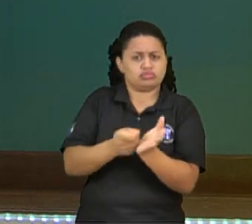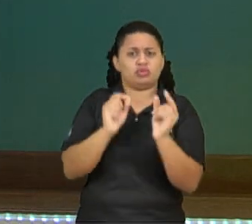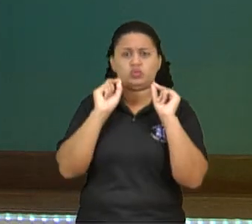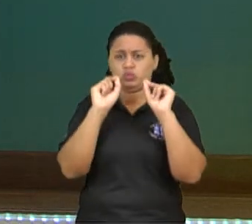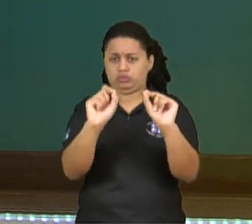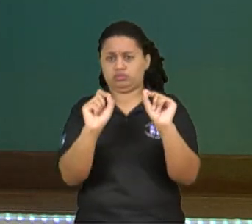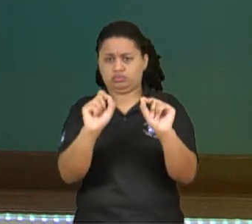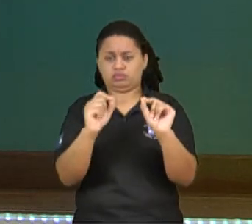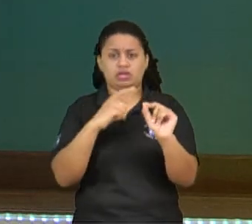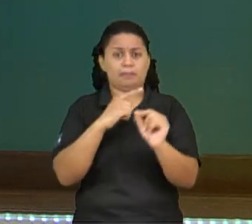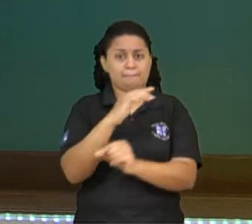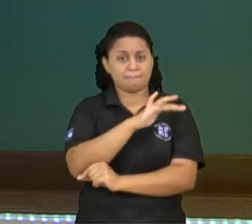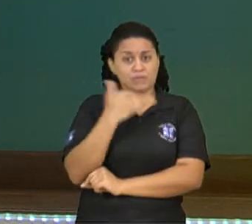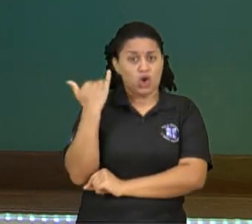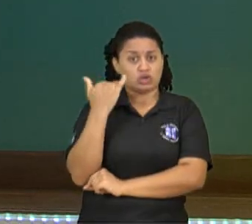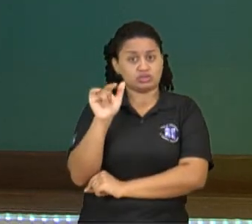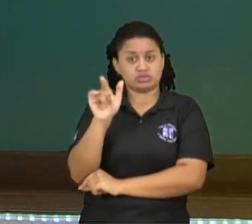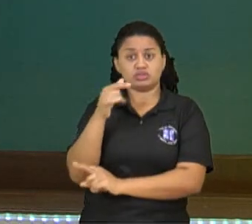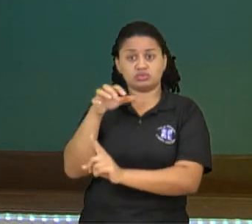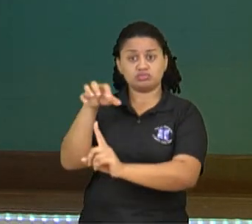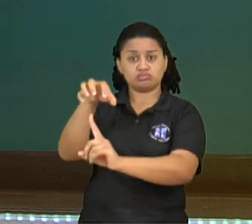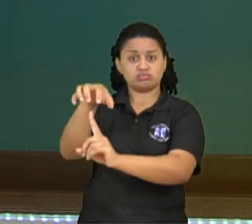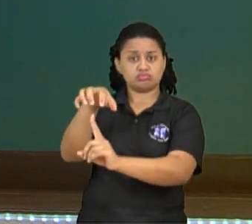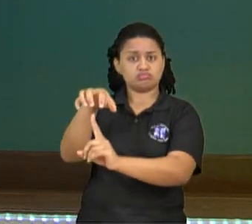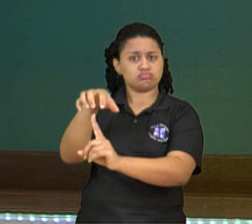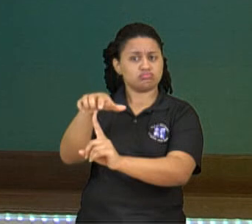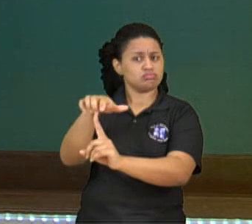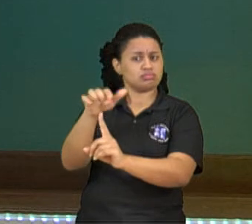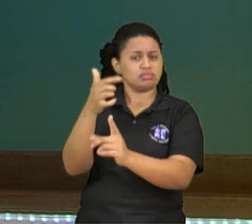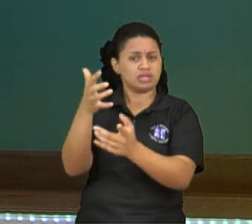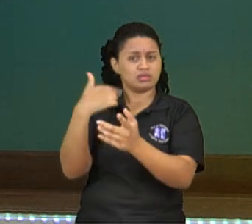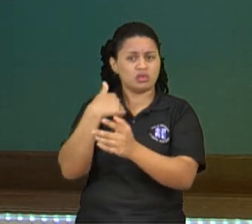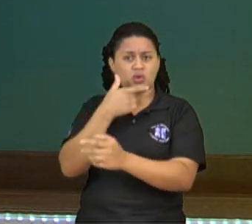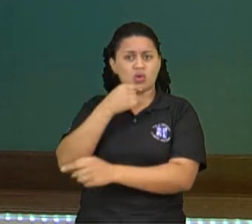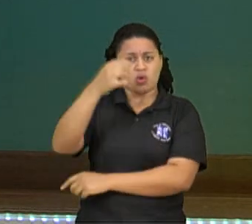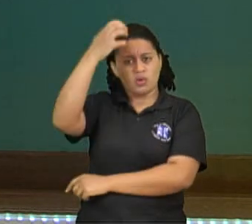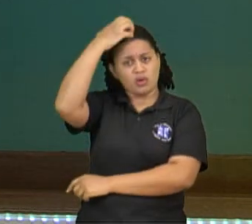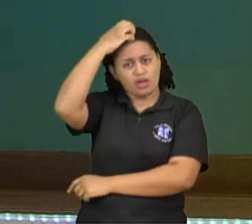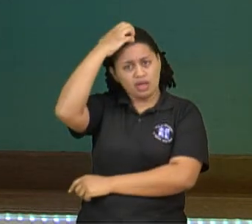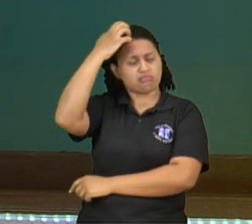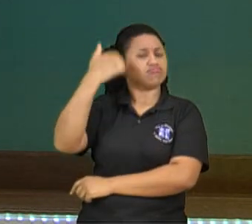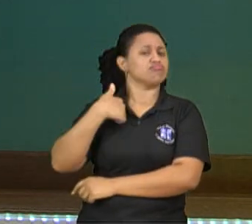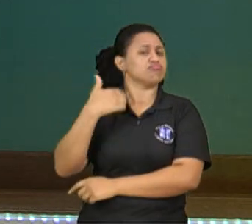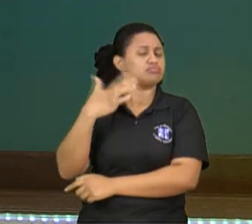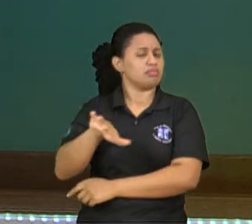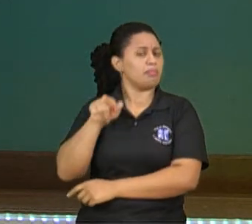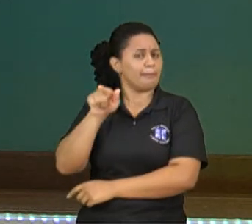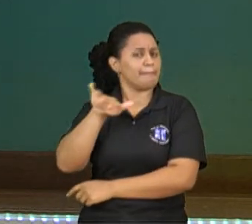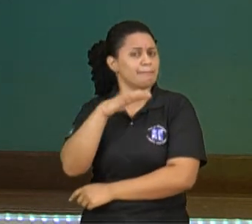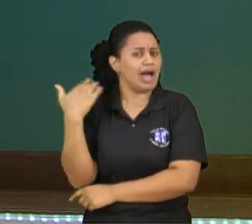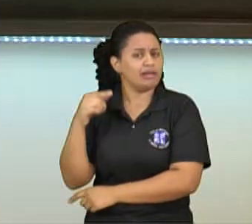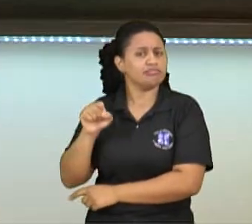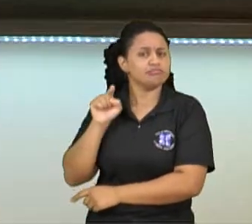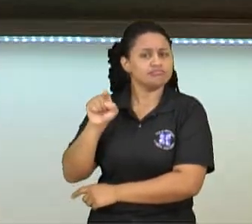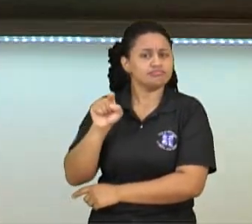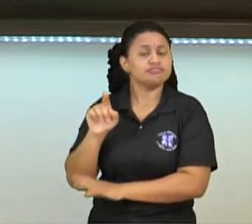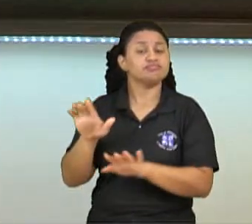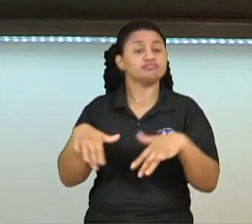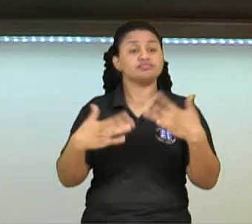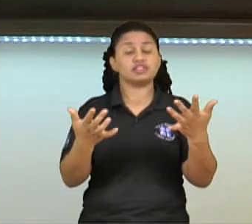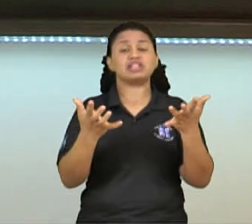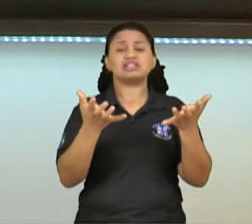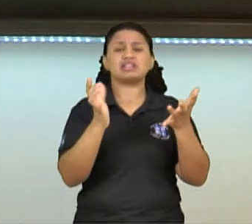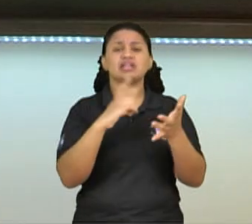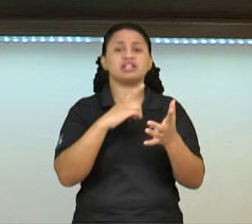inclusive a morte do rei. Eles queriam acabar com toda aquela instituição que existia. Eles vão ter, vamos dizer